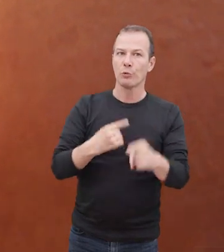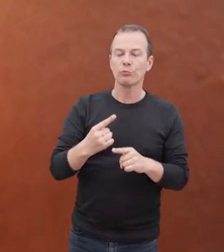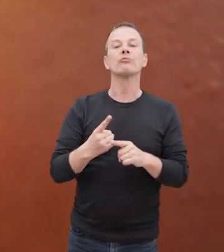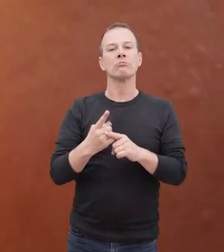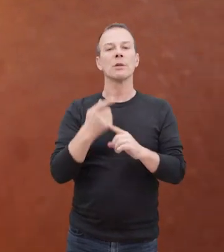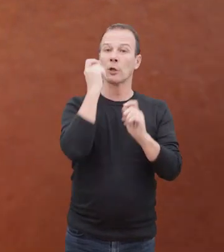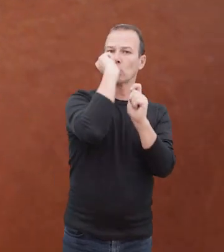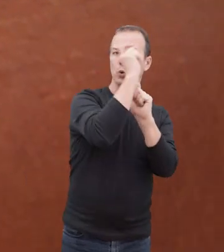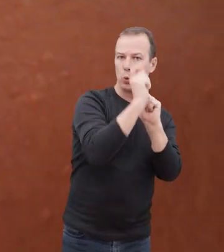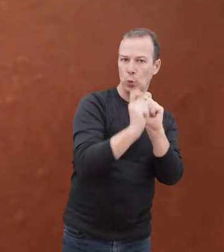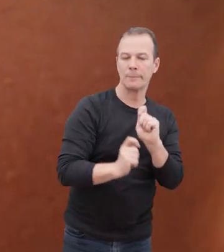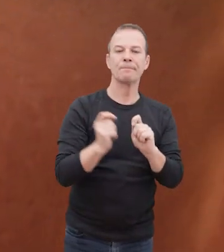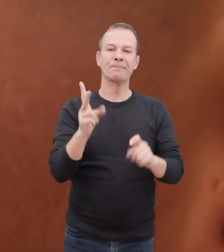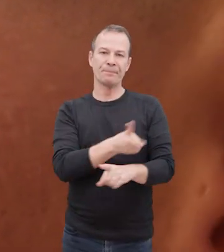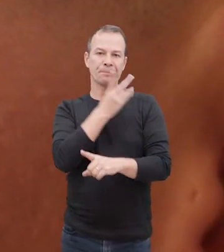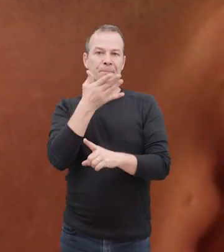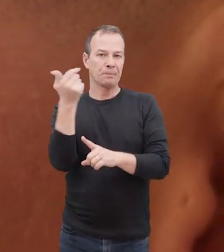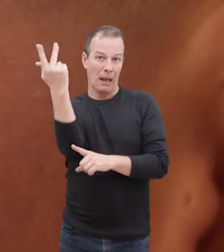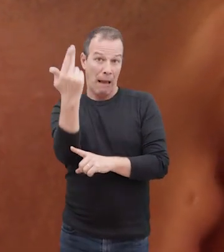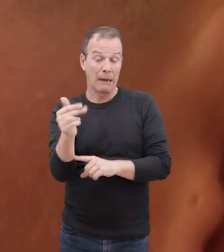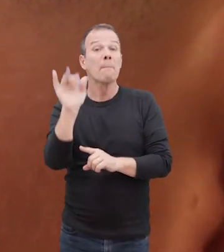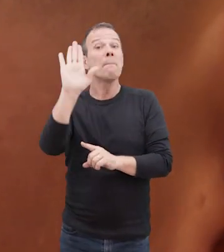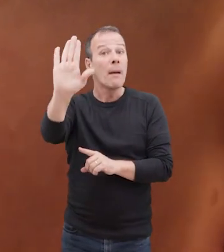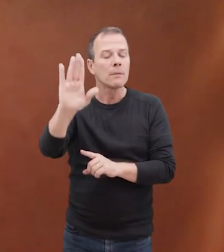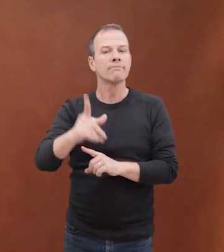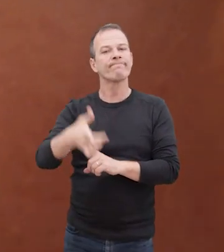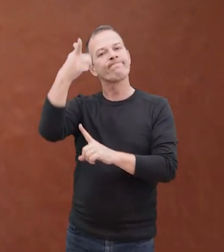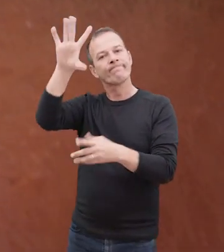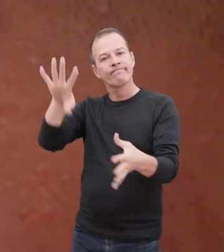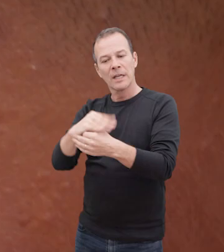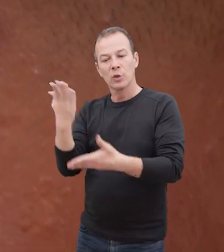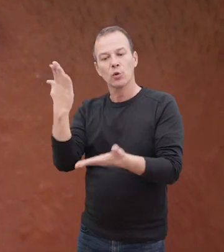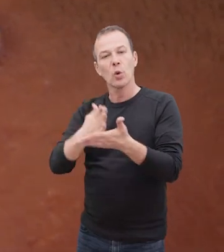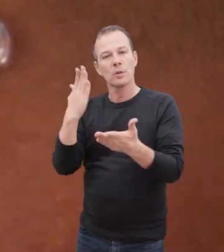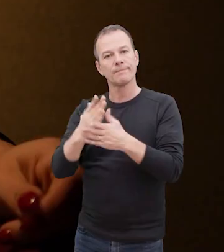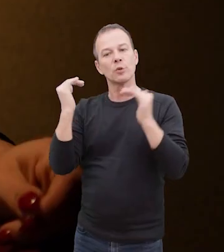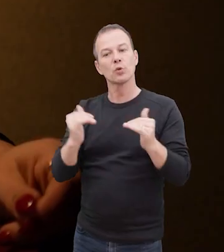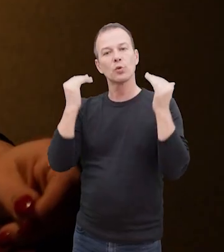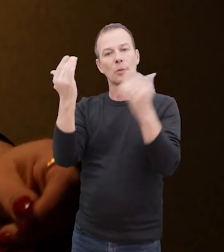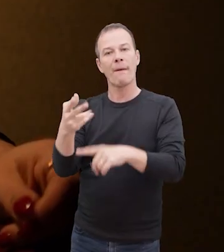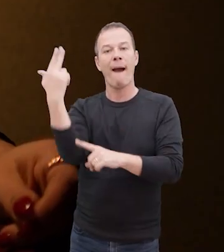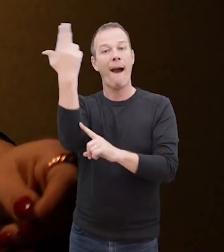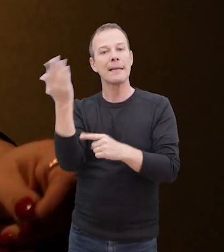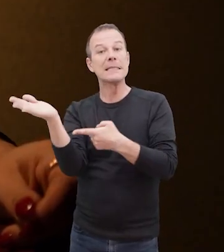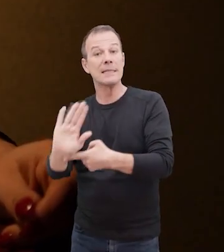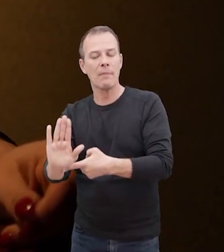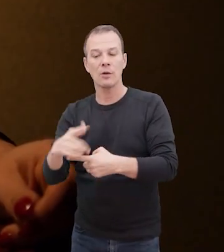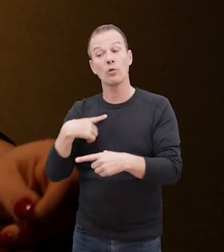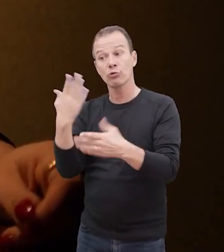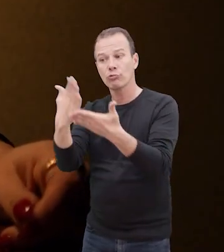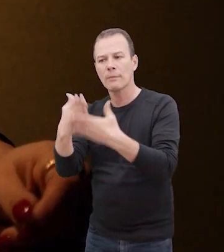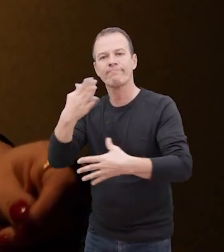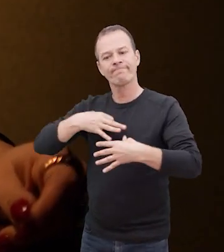Passei por escultura, em Belas Artes, mas acabei por me formar na Escola Superior de Teatro e Cinema, onde